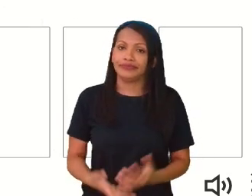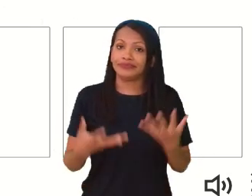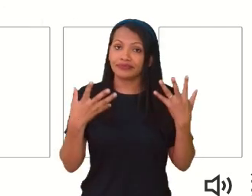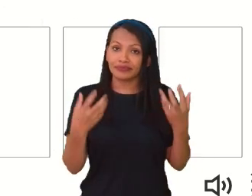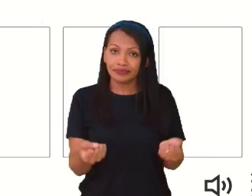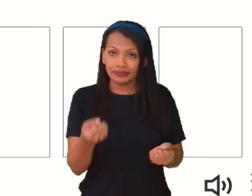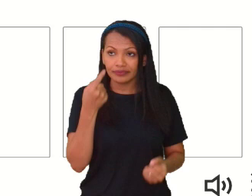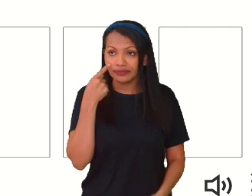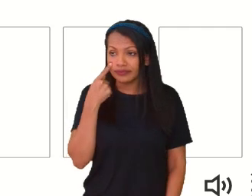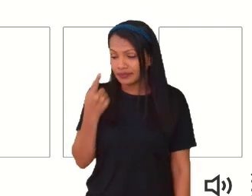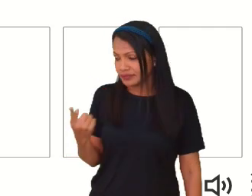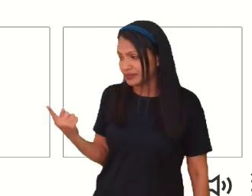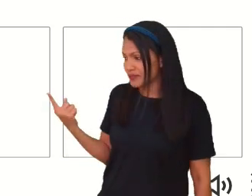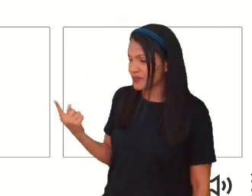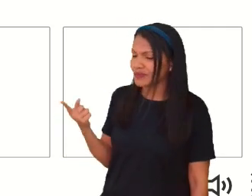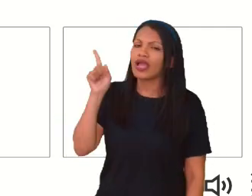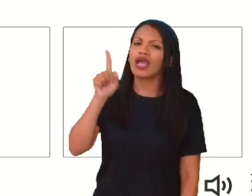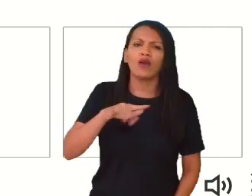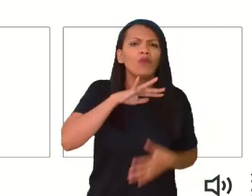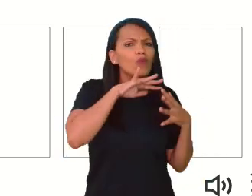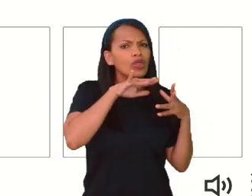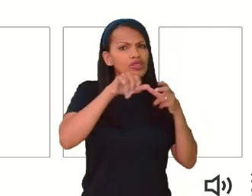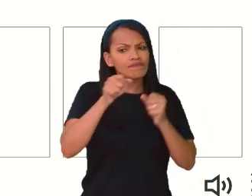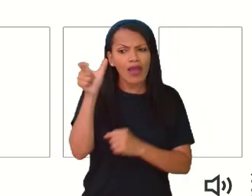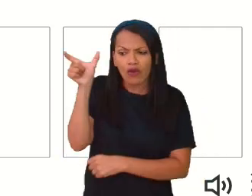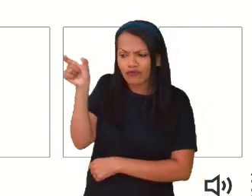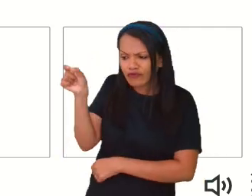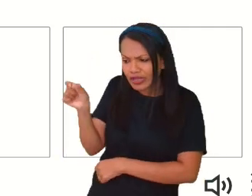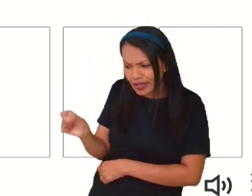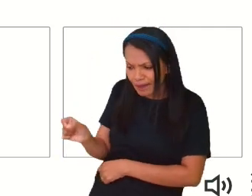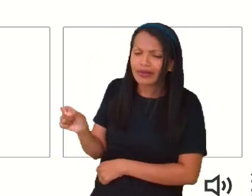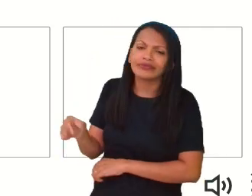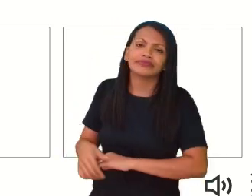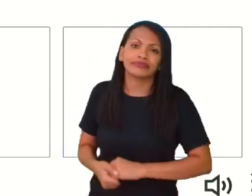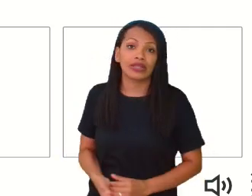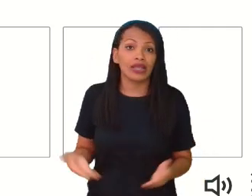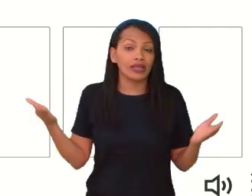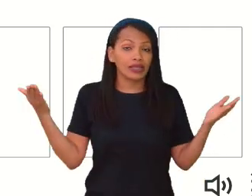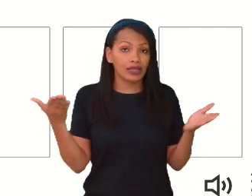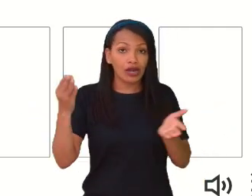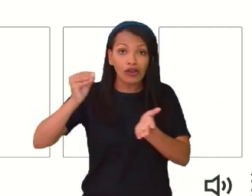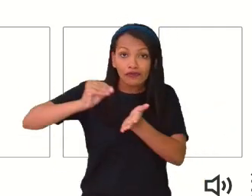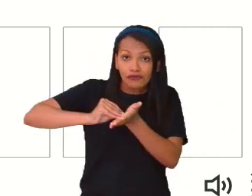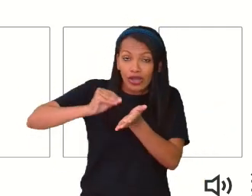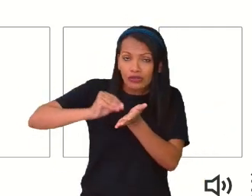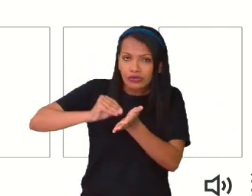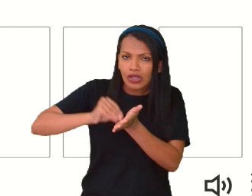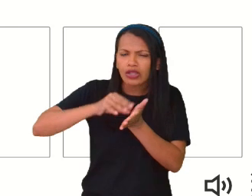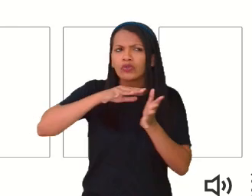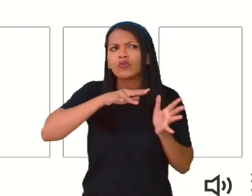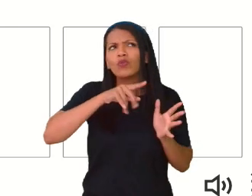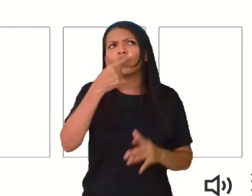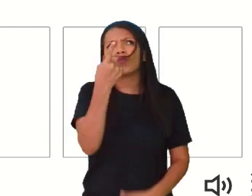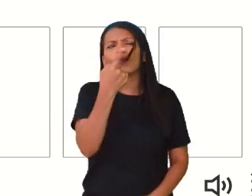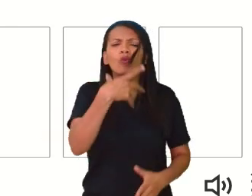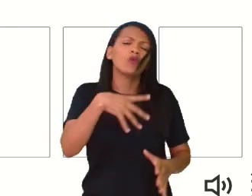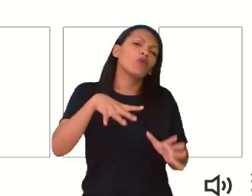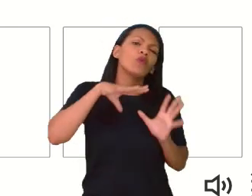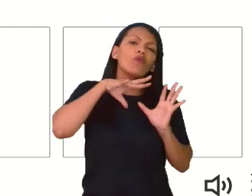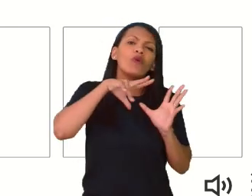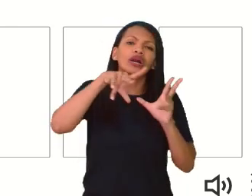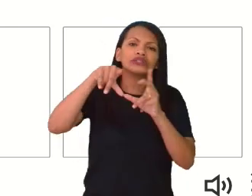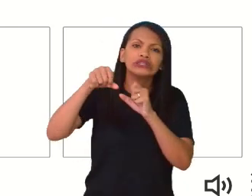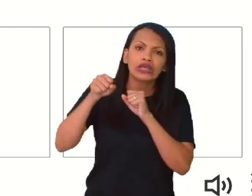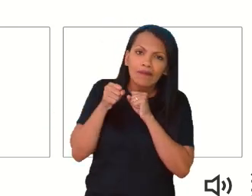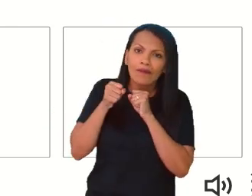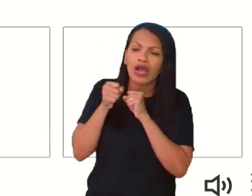vamos colocar para cá. E agora, gente, está faltando um animal vertebrado. E aí? Qual desses